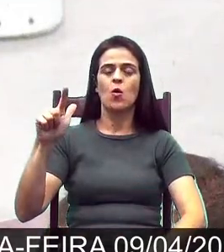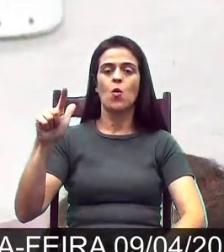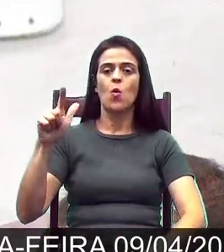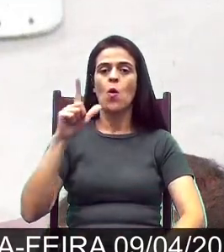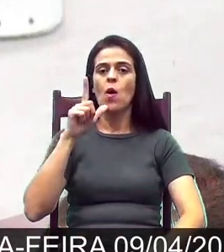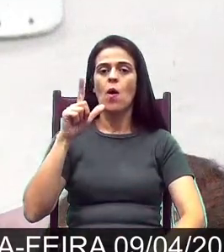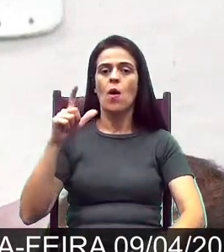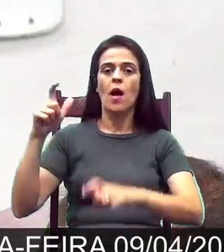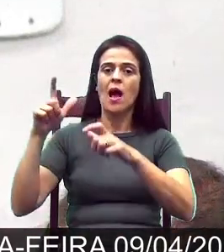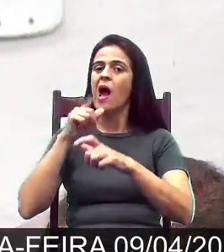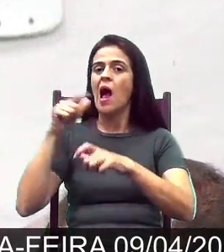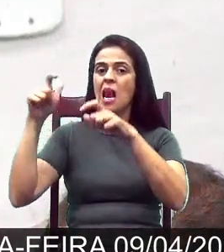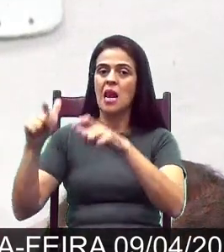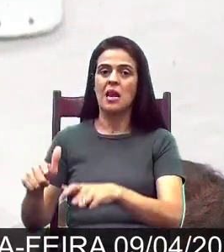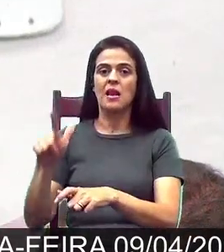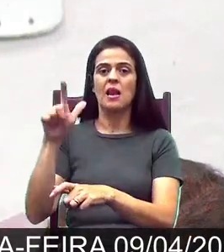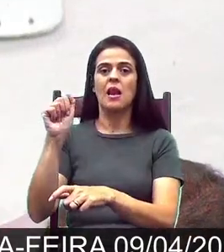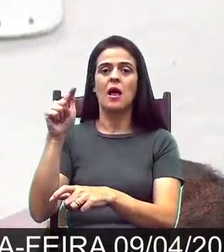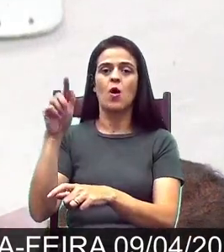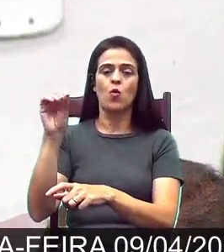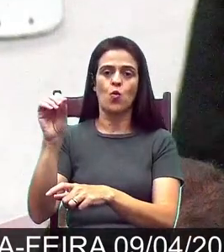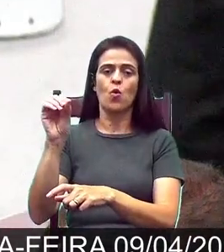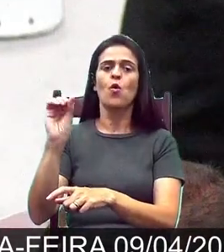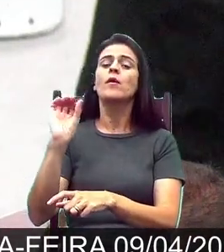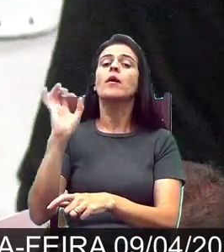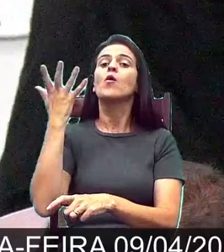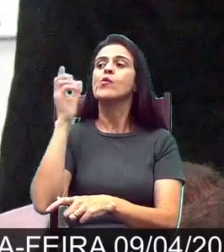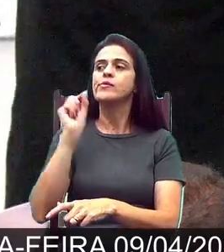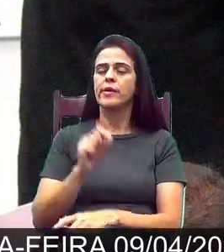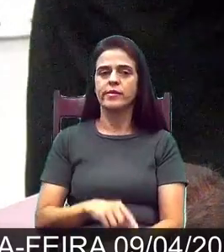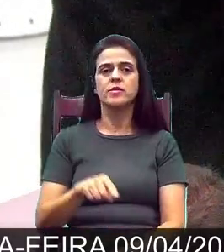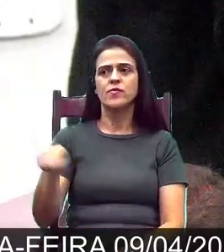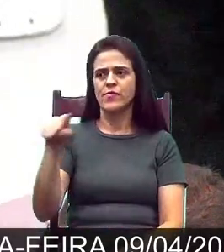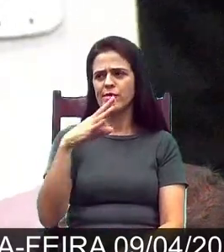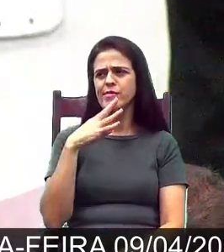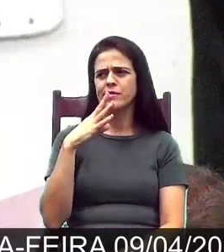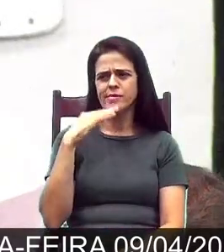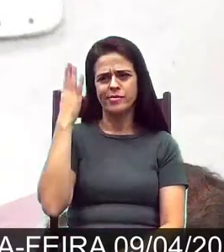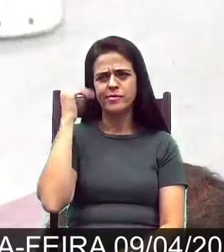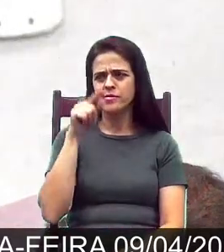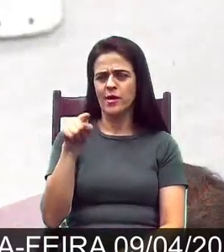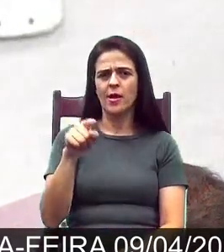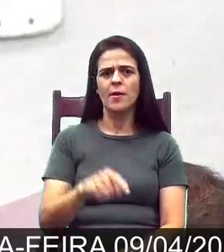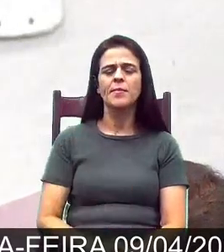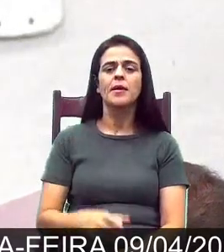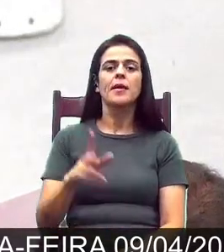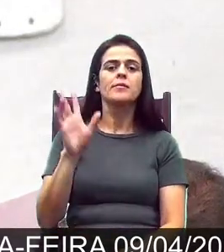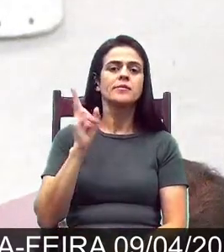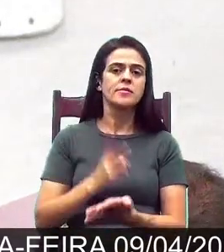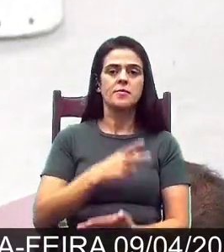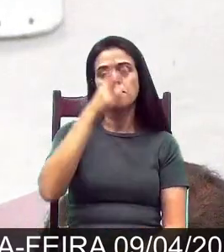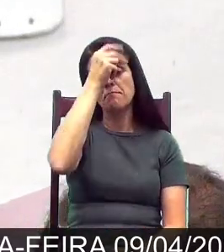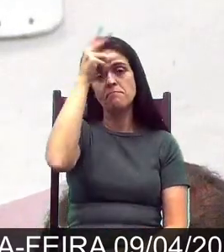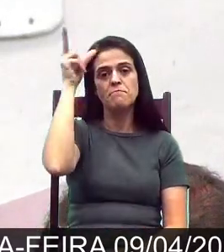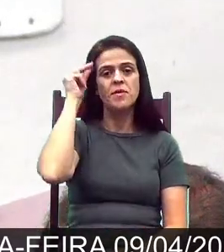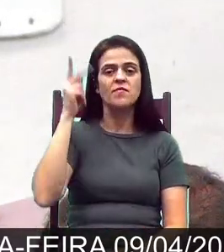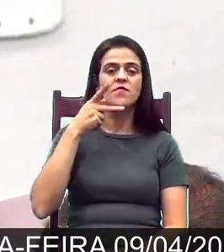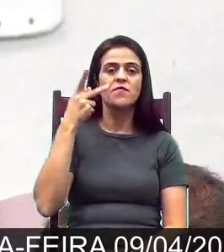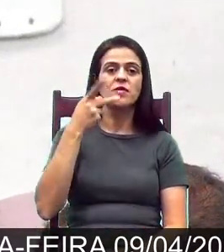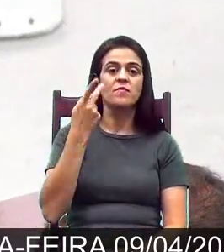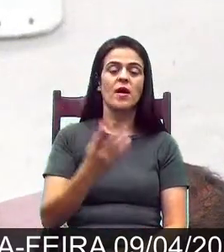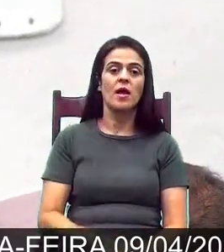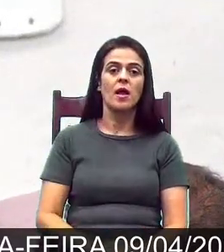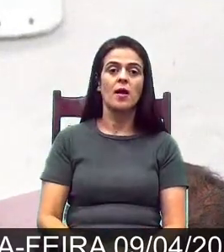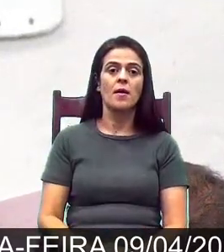O que acontece? Creio que os nobres colegas vereadores têm acompanhado aí as falas do prefeito. O